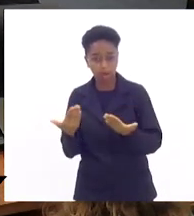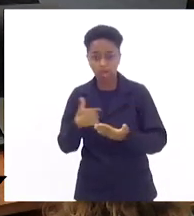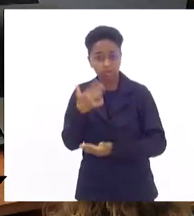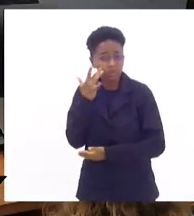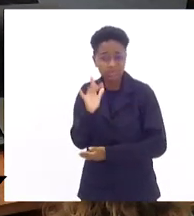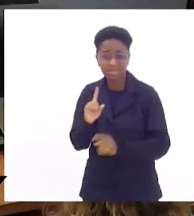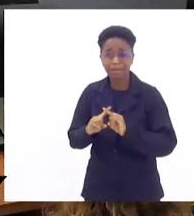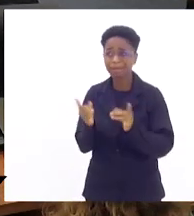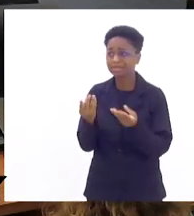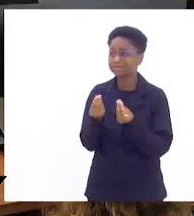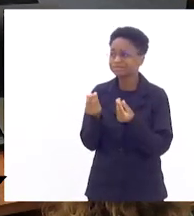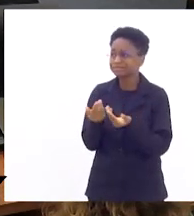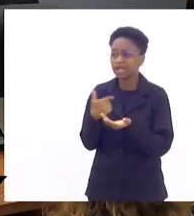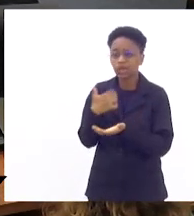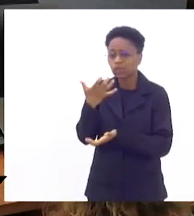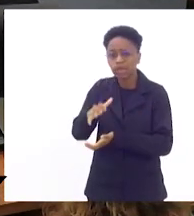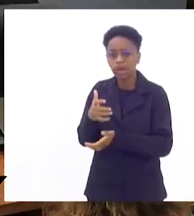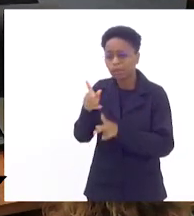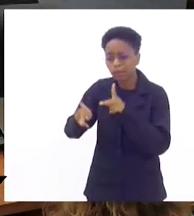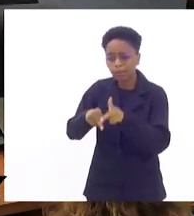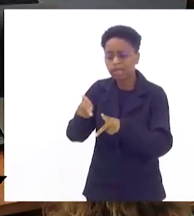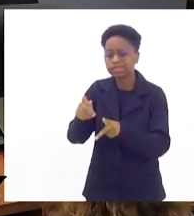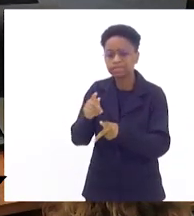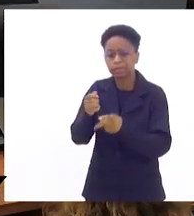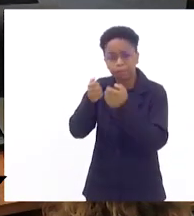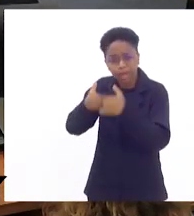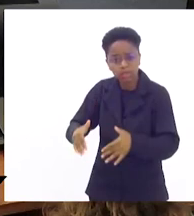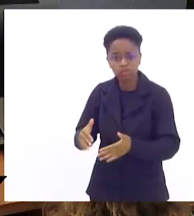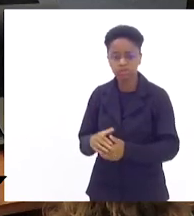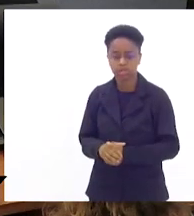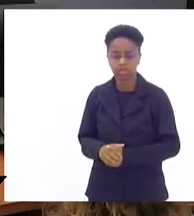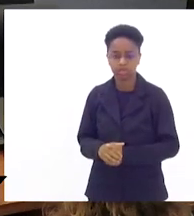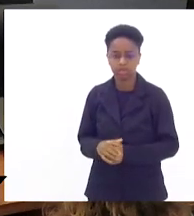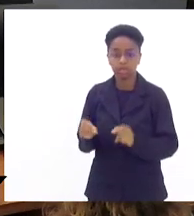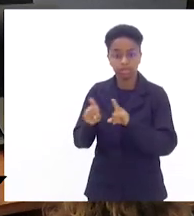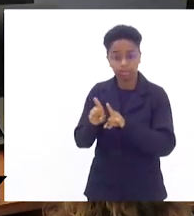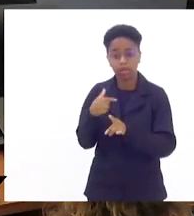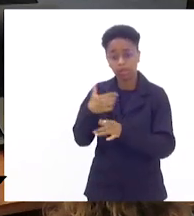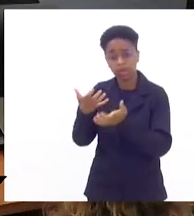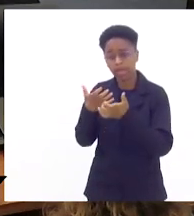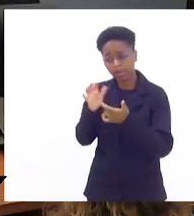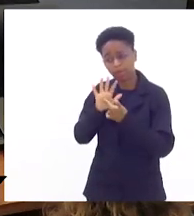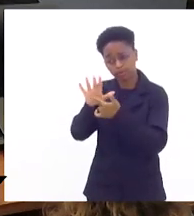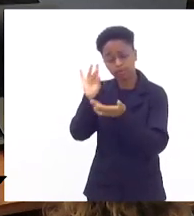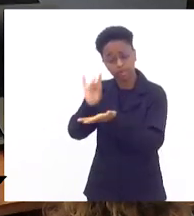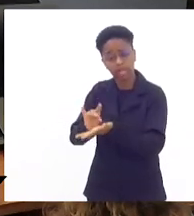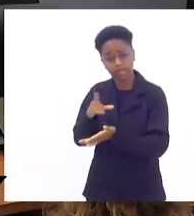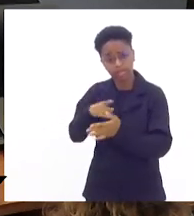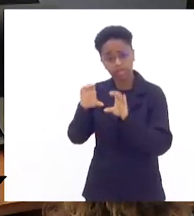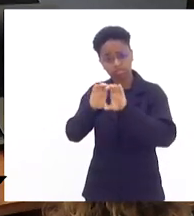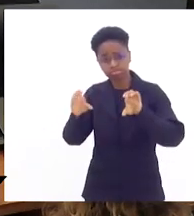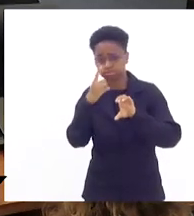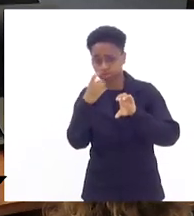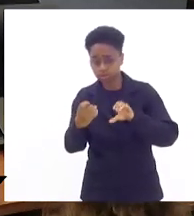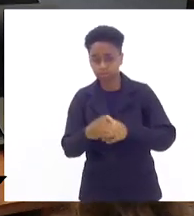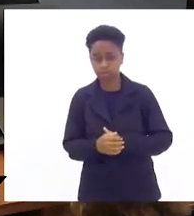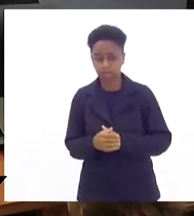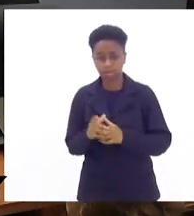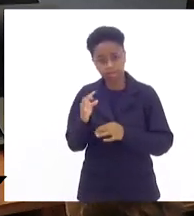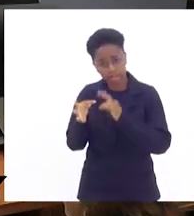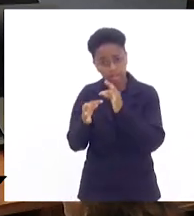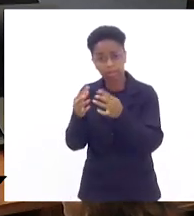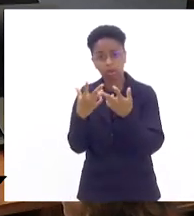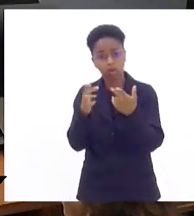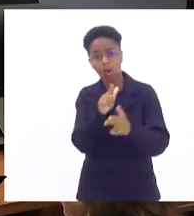mas a gente precisava de não deixar a população de São João de Meriti prejudicada e que pudesse ter seu legítimo saneamento, né, conforme outros